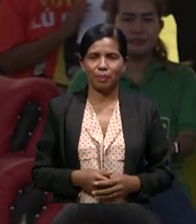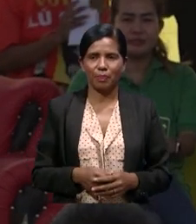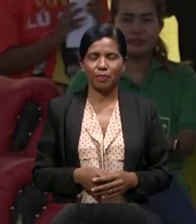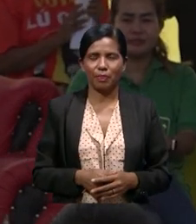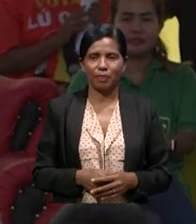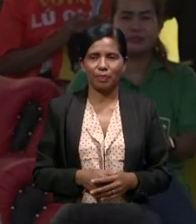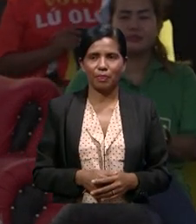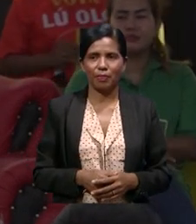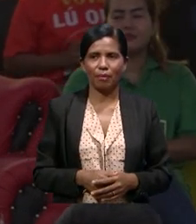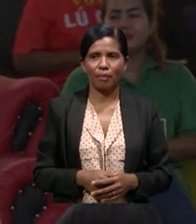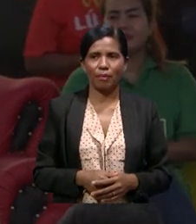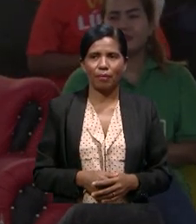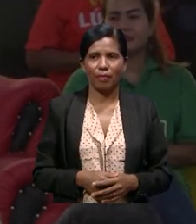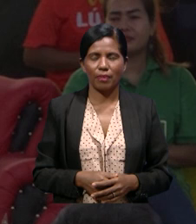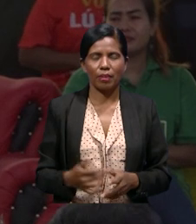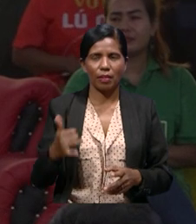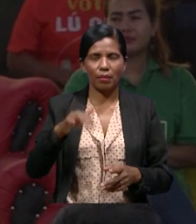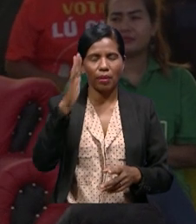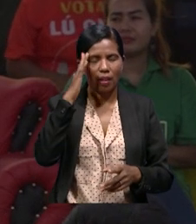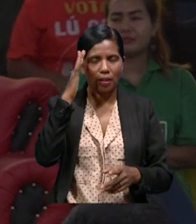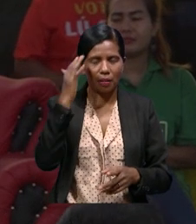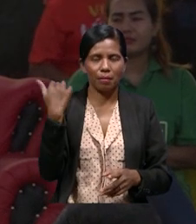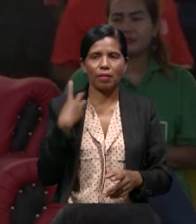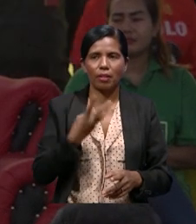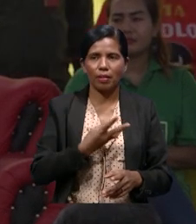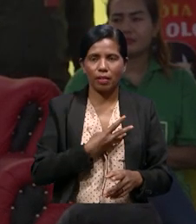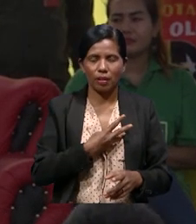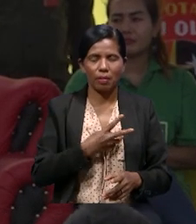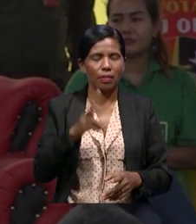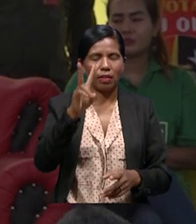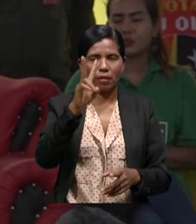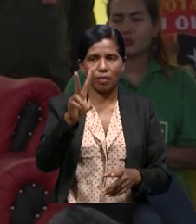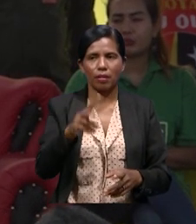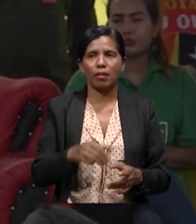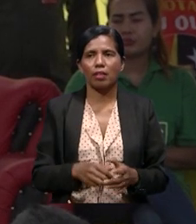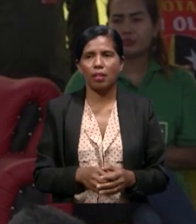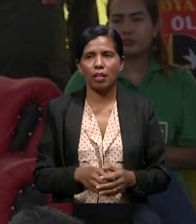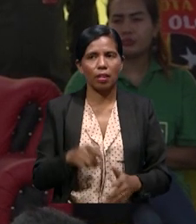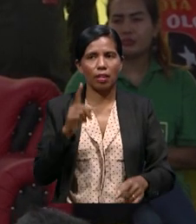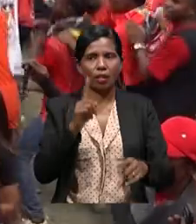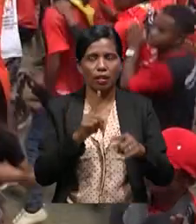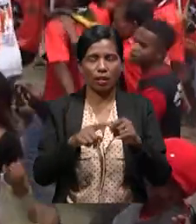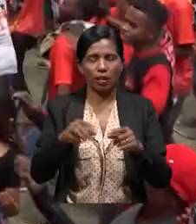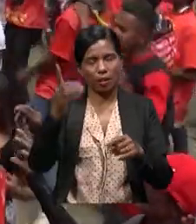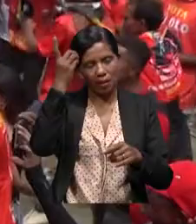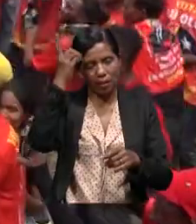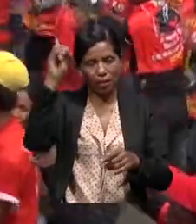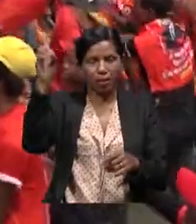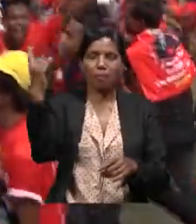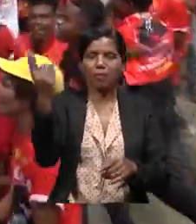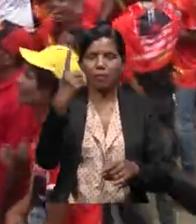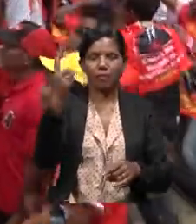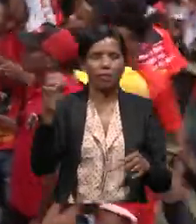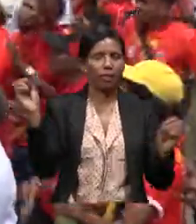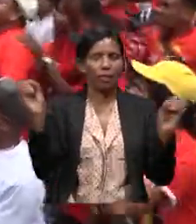e há a passira para a noite que está aqui, se vai ronda que dua, e a cliu, lá ali que a mim pina fata. Lá aí a